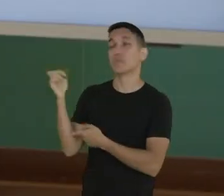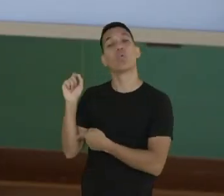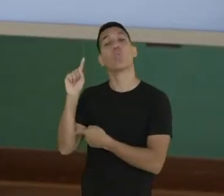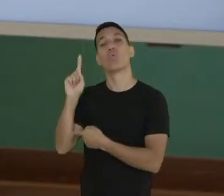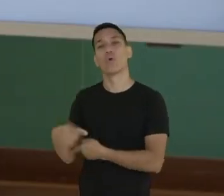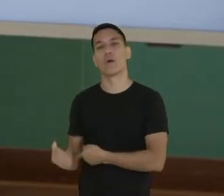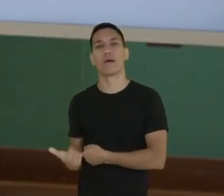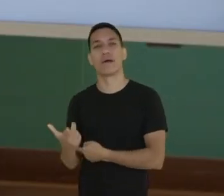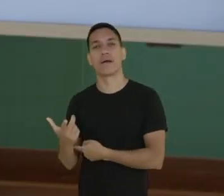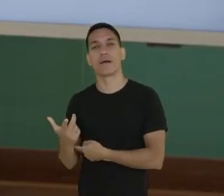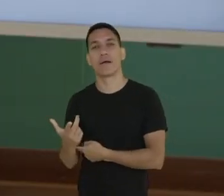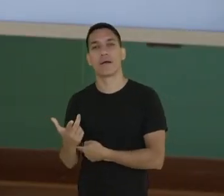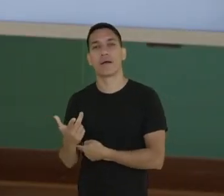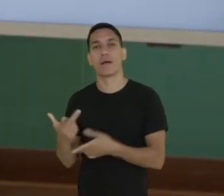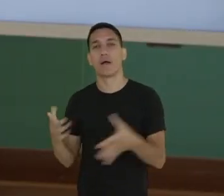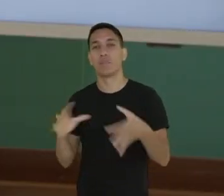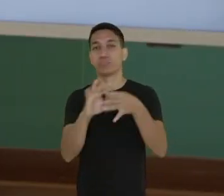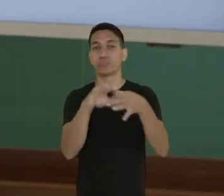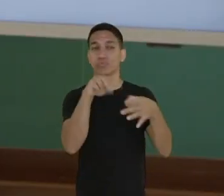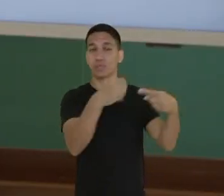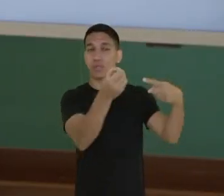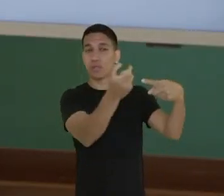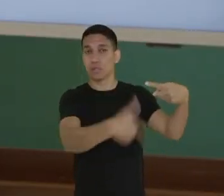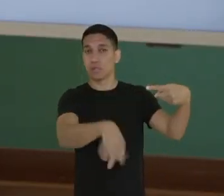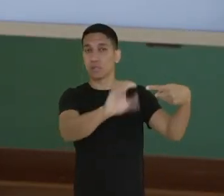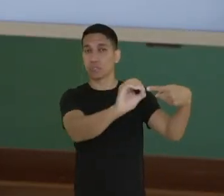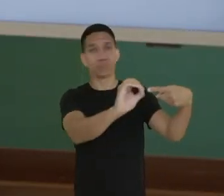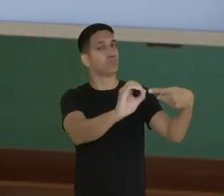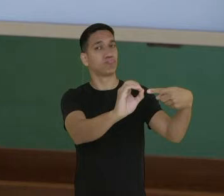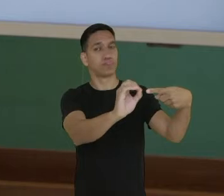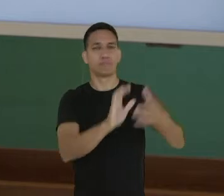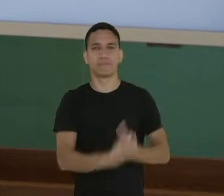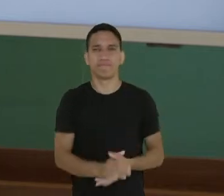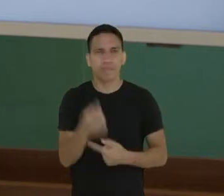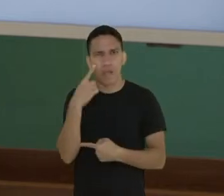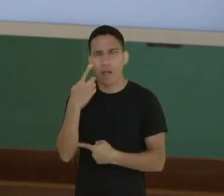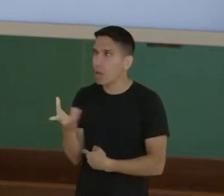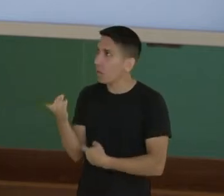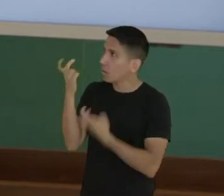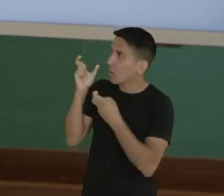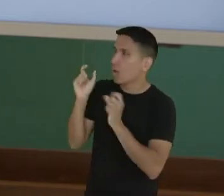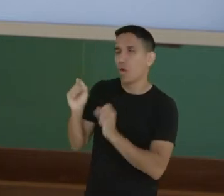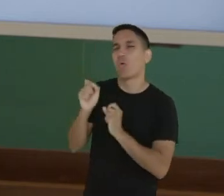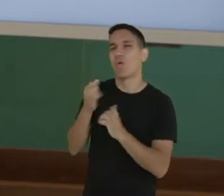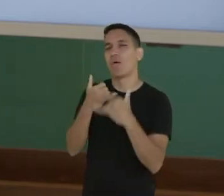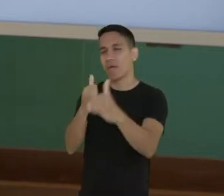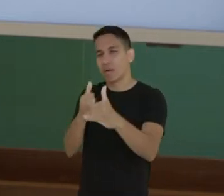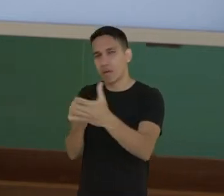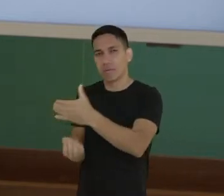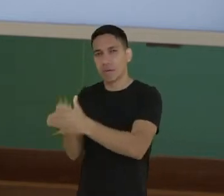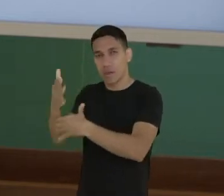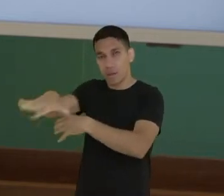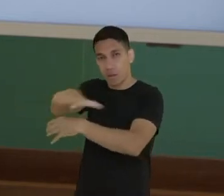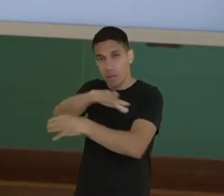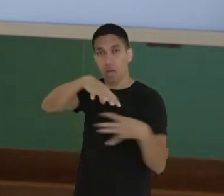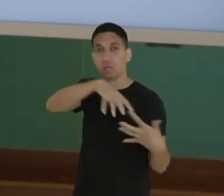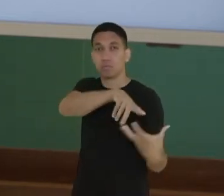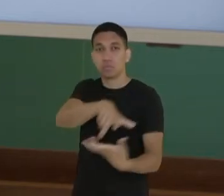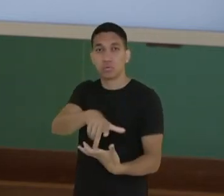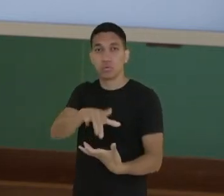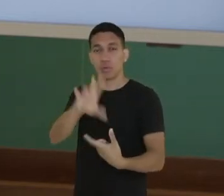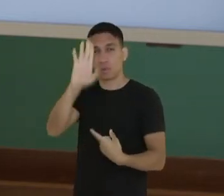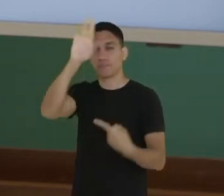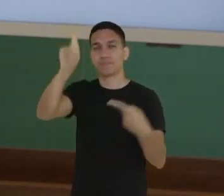praticamente oriunda de fontes não renováveis. Então perceba que a matriz elétrica mundial, ela é basicamente